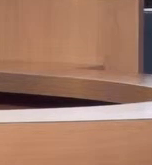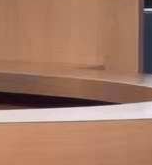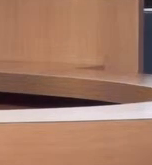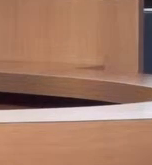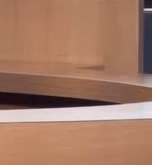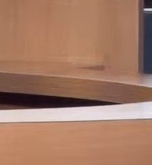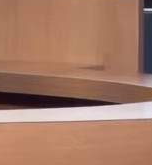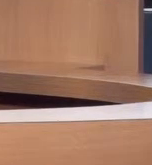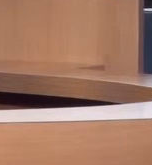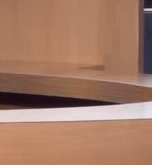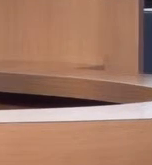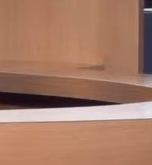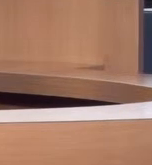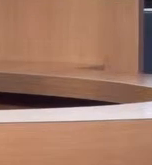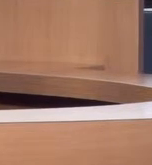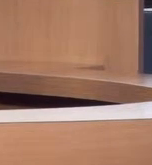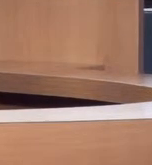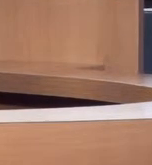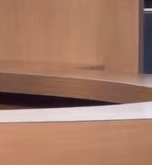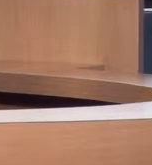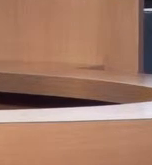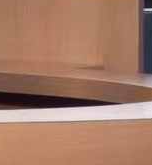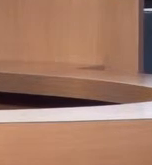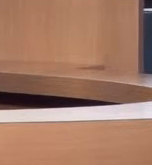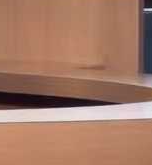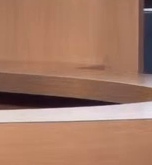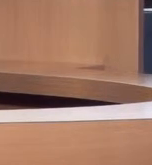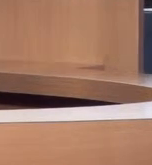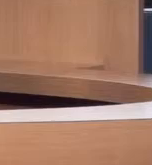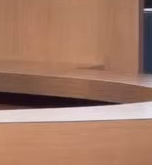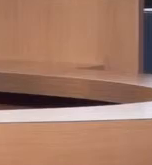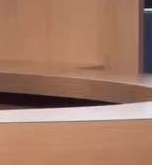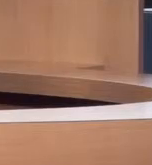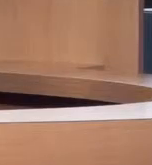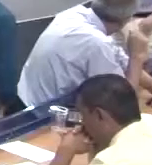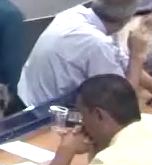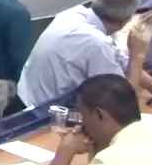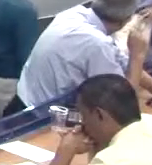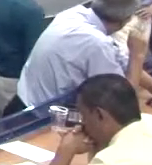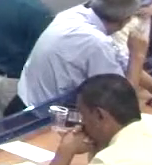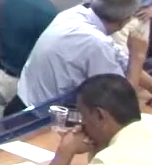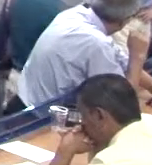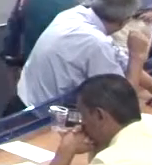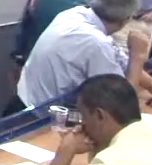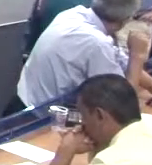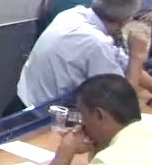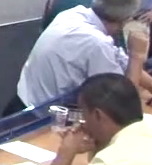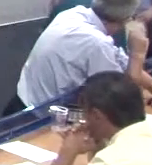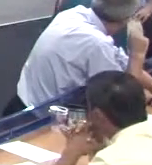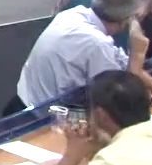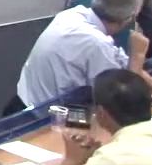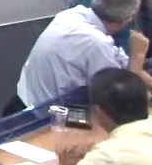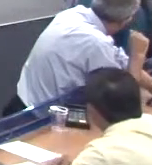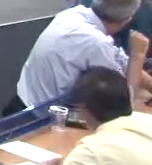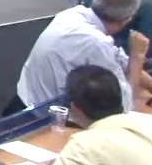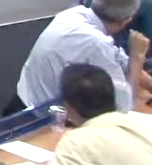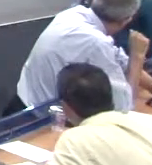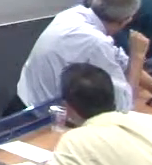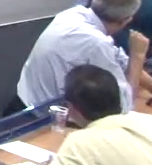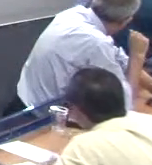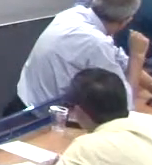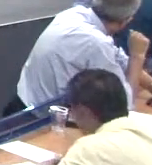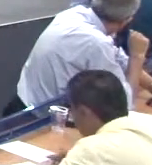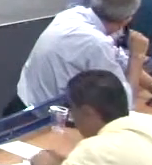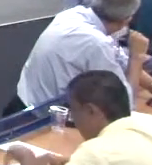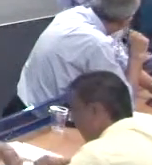governo municipal. Todos os vereadores ouviram atentamente o depoimento. Eu vim aqui fazer uma